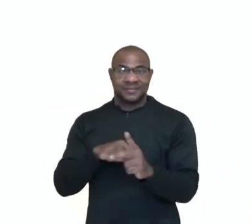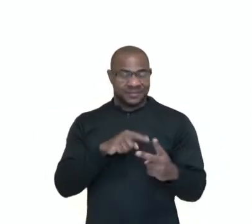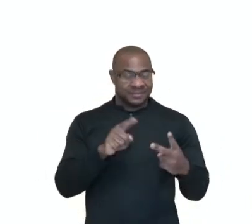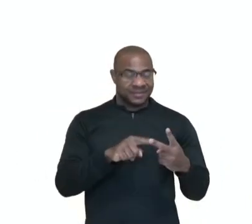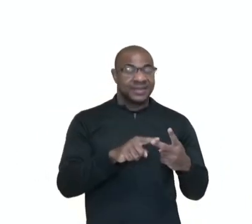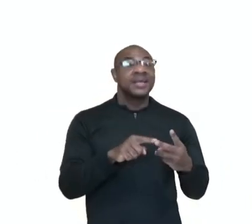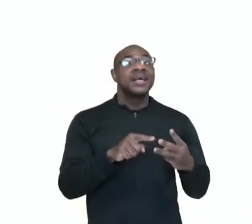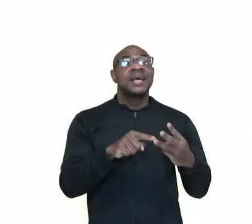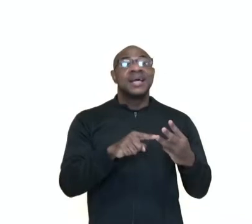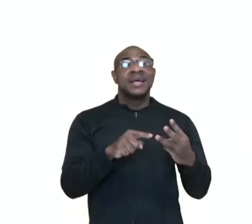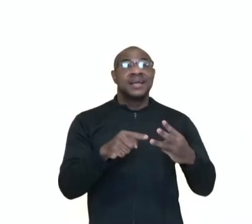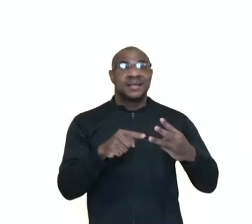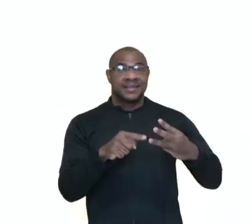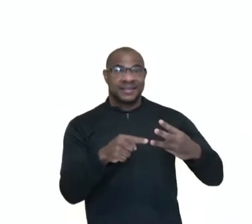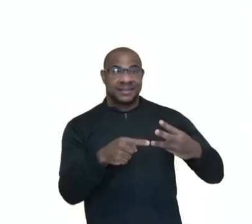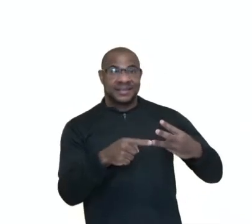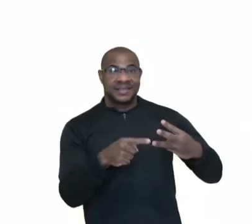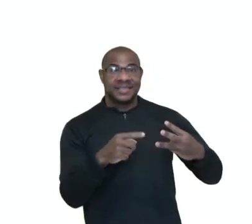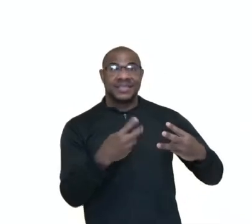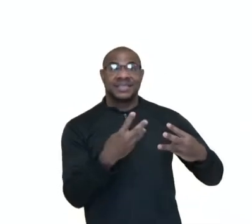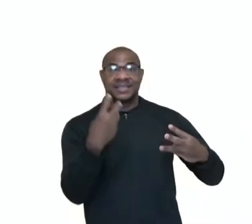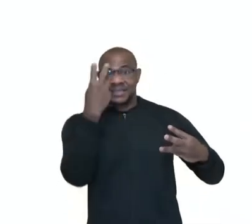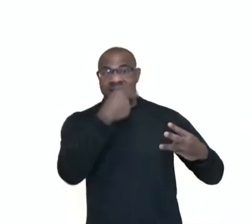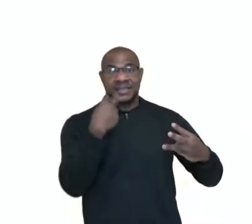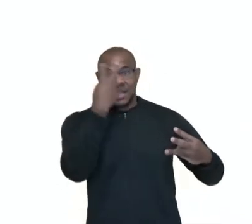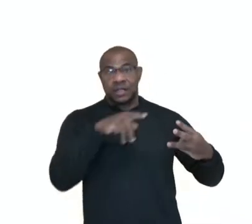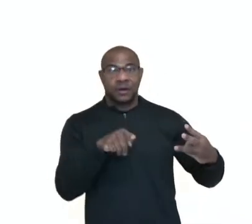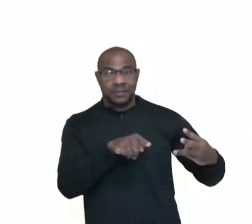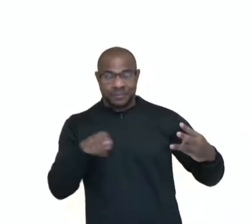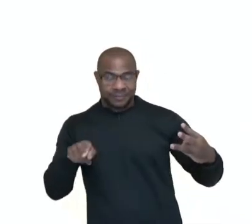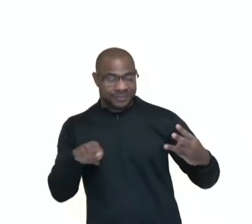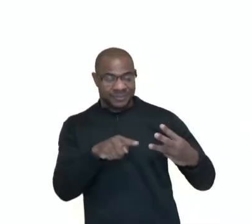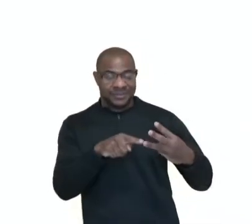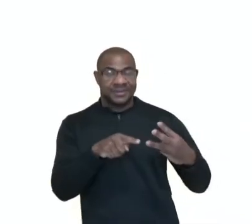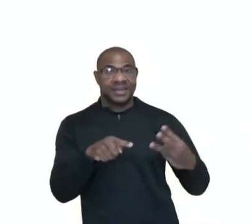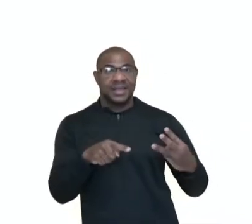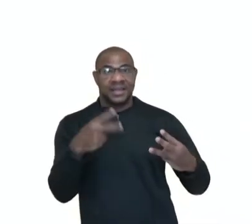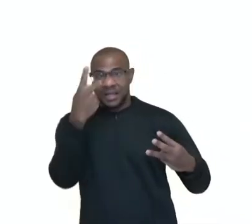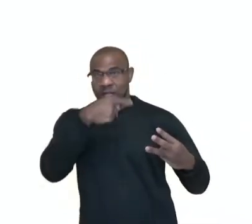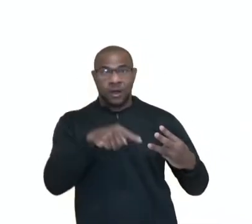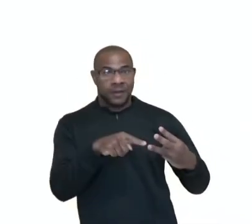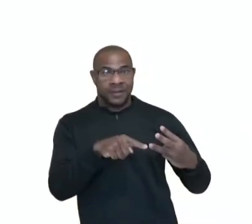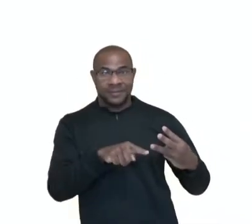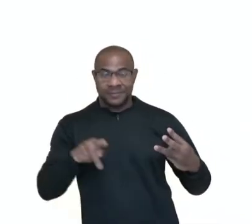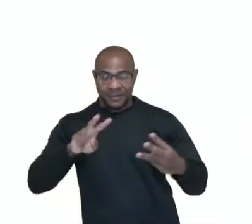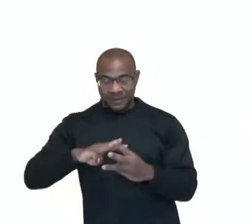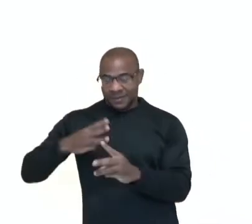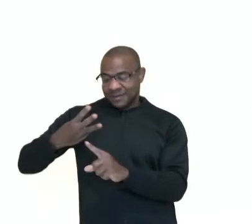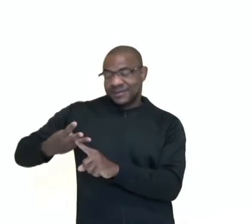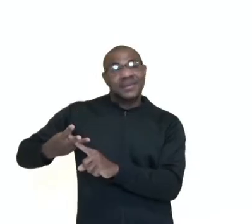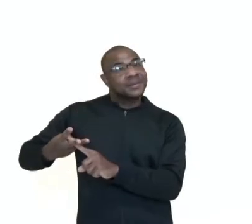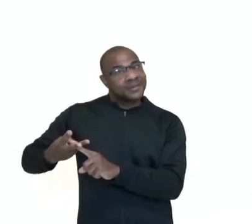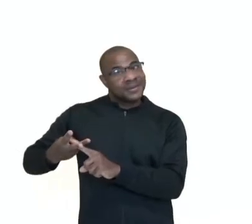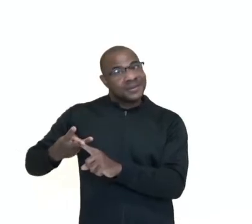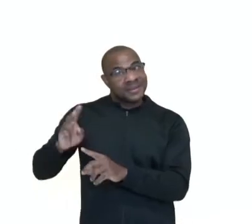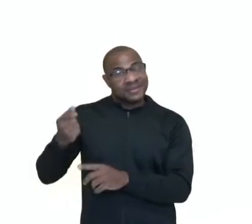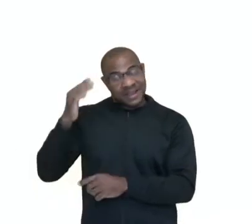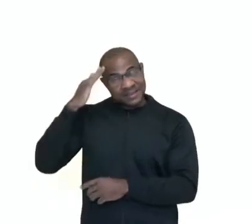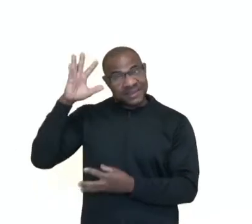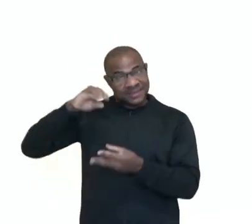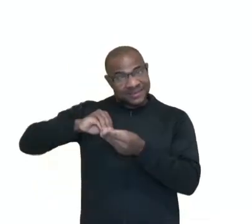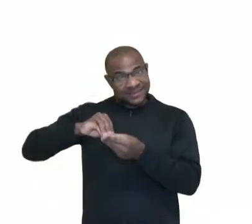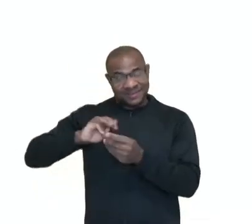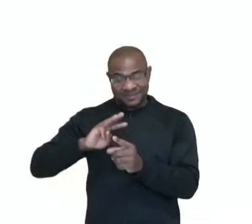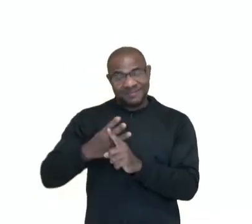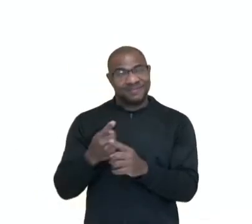E 3 horas, o triplo da velocidade. Quando eu falei dobro e triplo, você já entendeu que existe uma multiplicação e você fez essa multiplicação